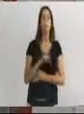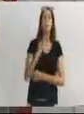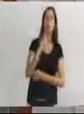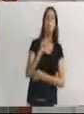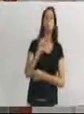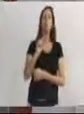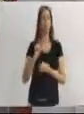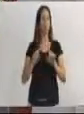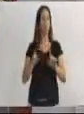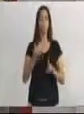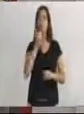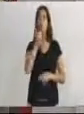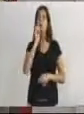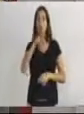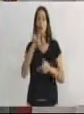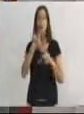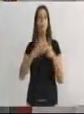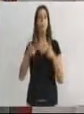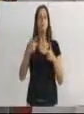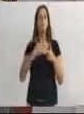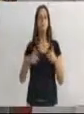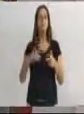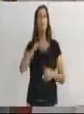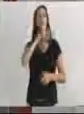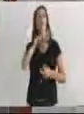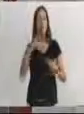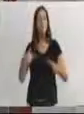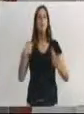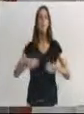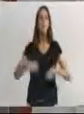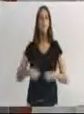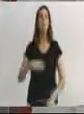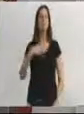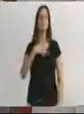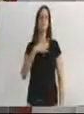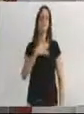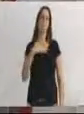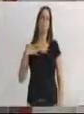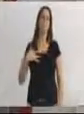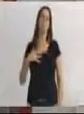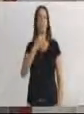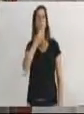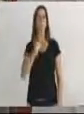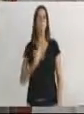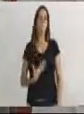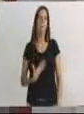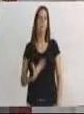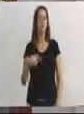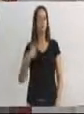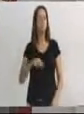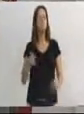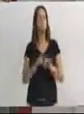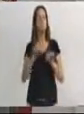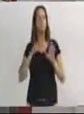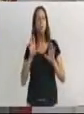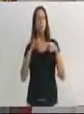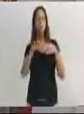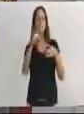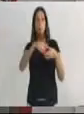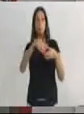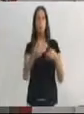cidade o bem estar animal é um problema existente e o prefeito enfrentado o corpo técnico qualificado com o novo diretor e bem estar tem